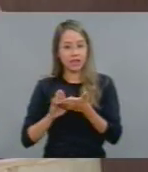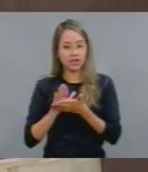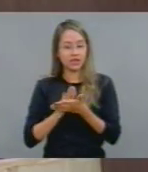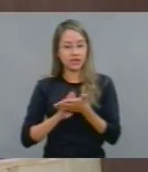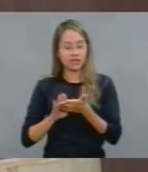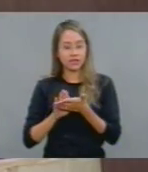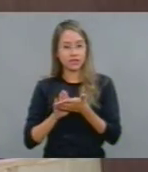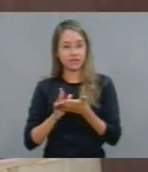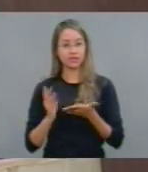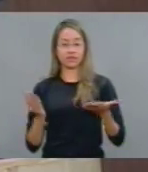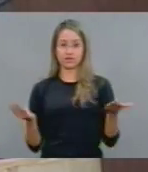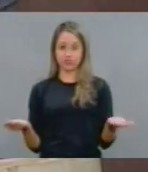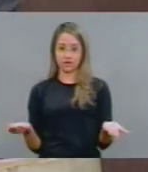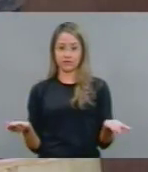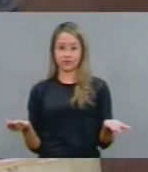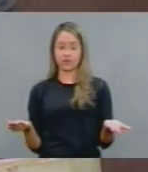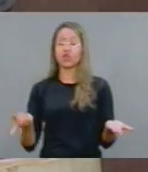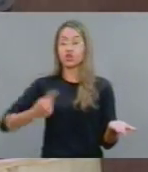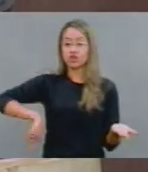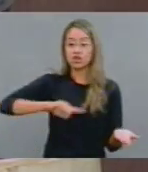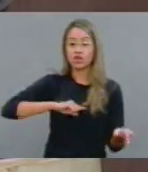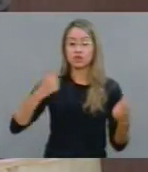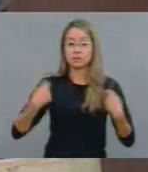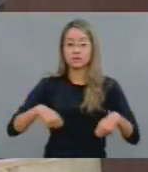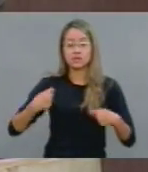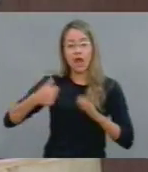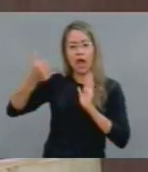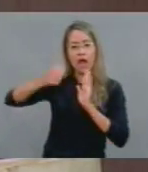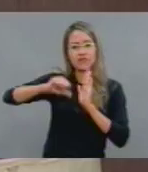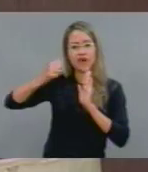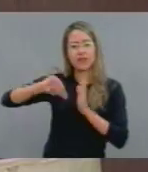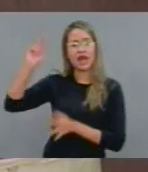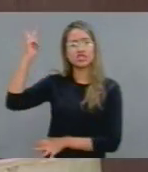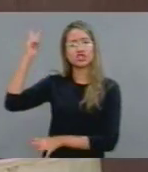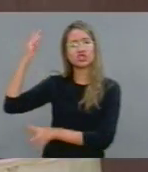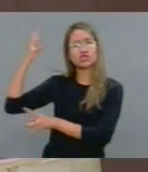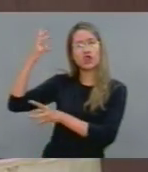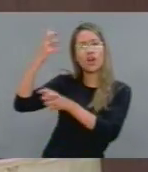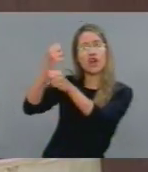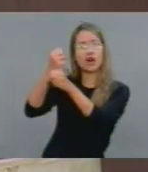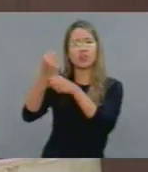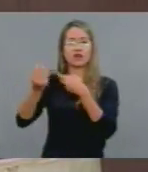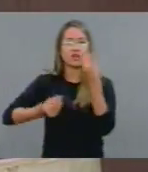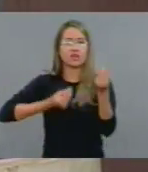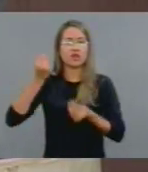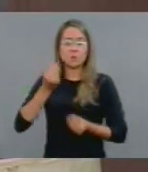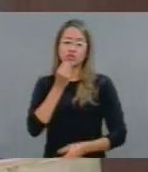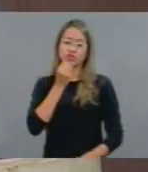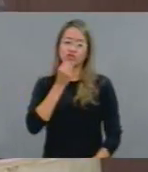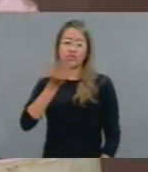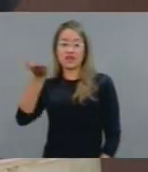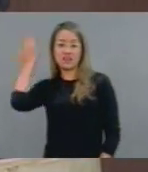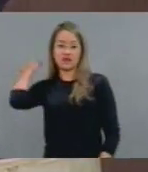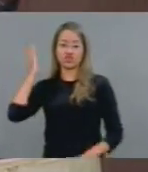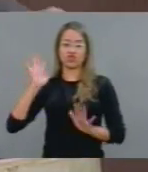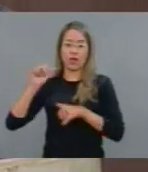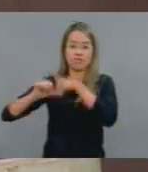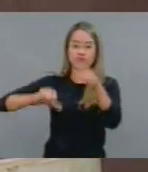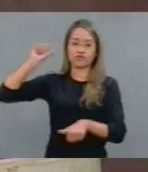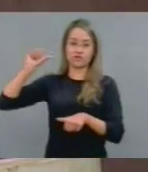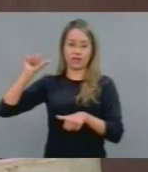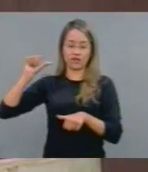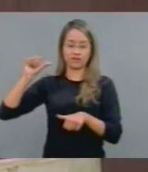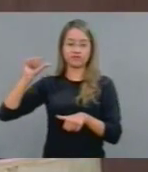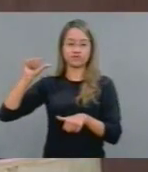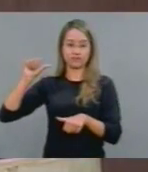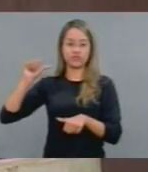volta contra eles. A tarefa histórica que deveria ter sido cumprida naquele momento, desde o